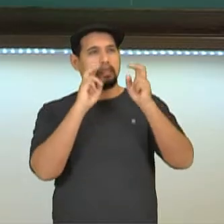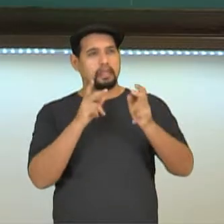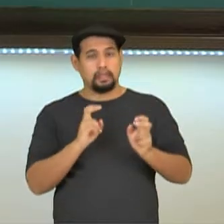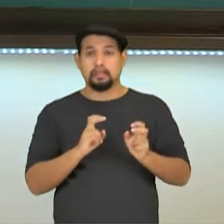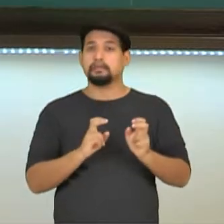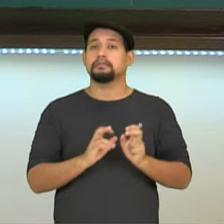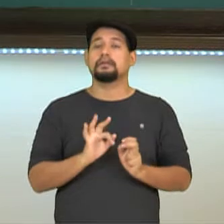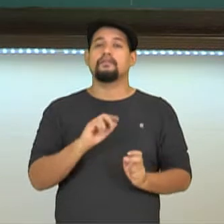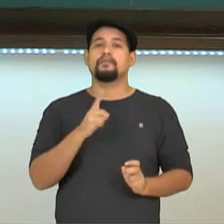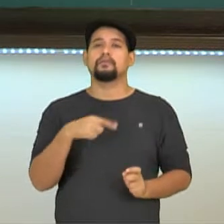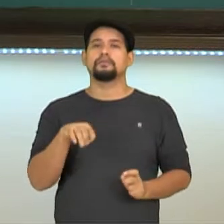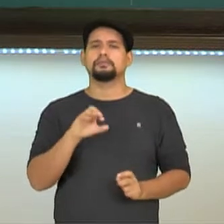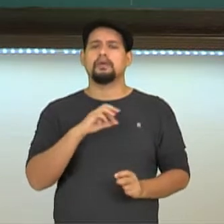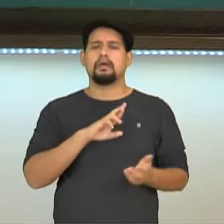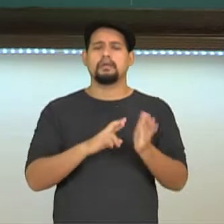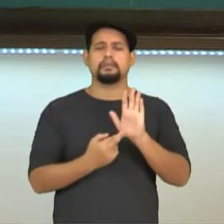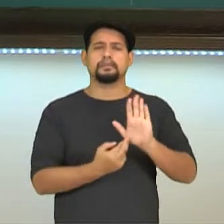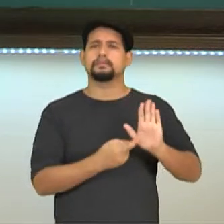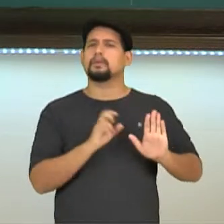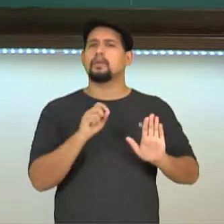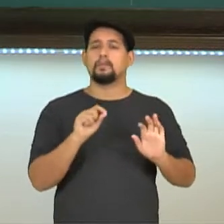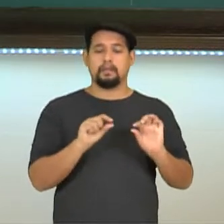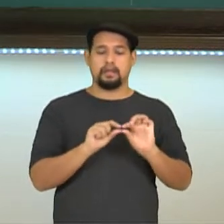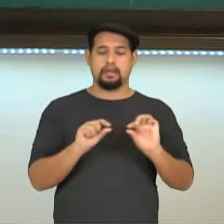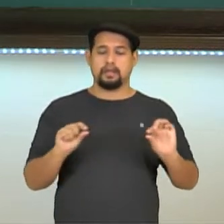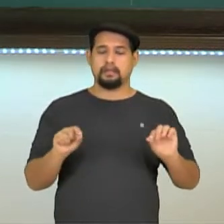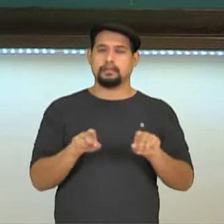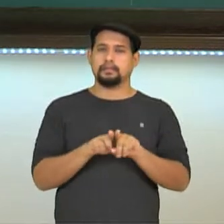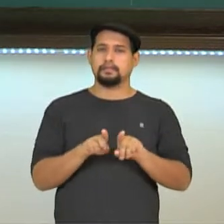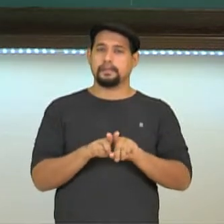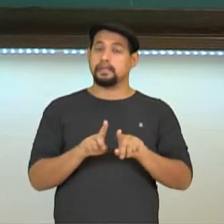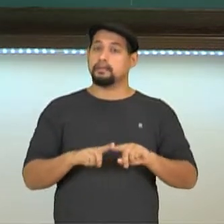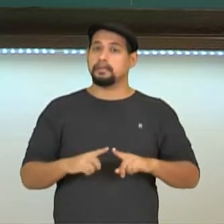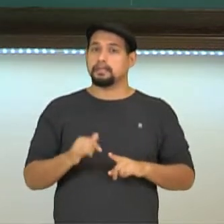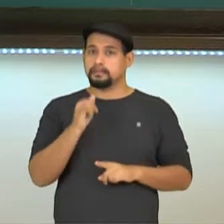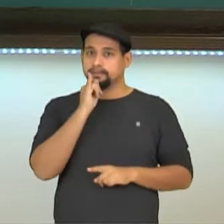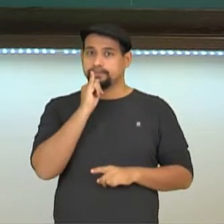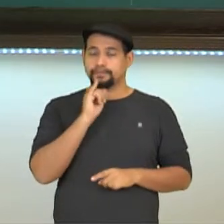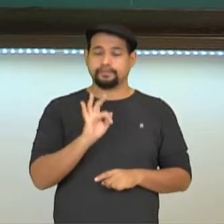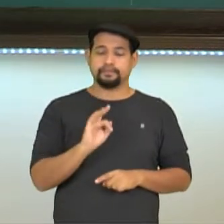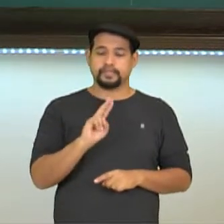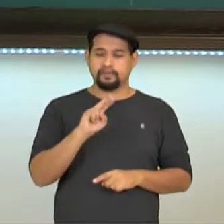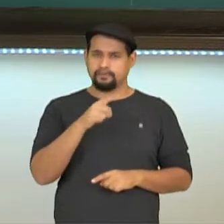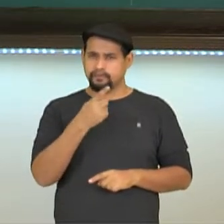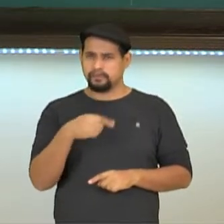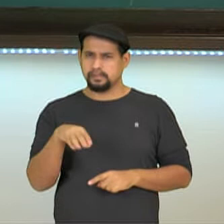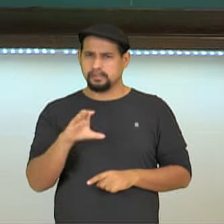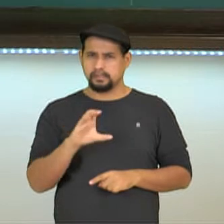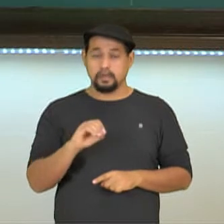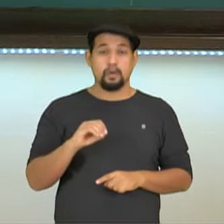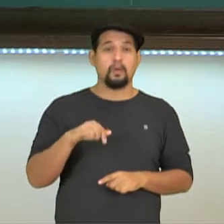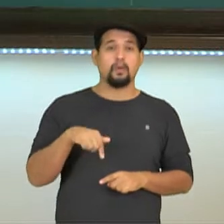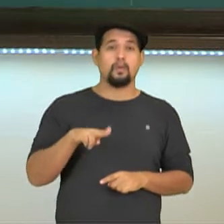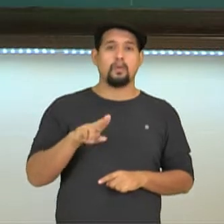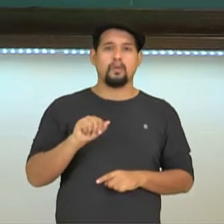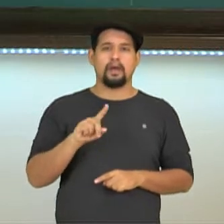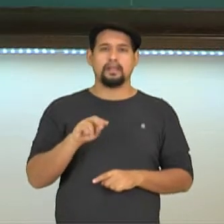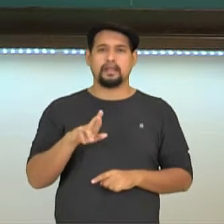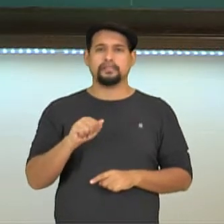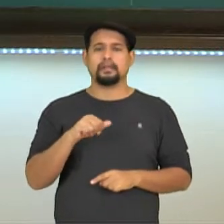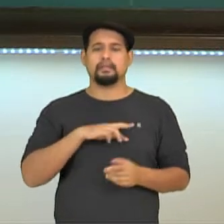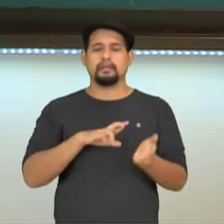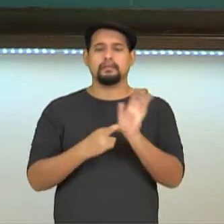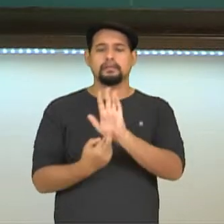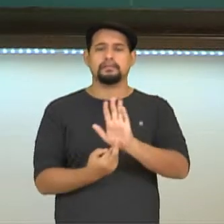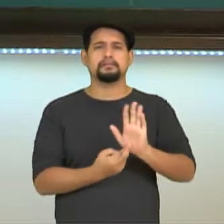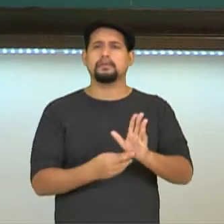afim é representada graficamente por meio de uma reta, e quando a função é quadrática, nós teremos uma representação